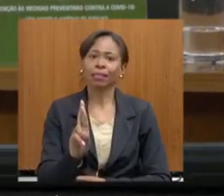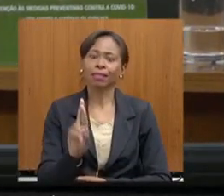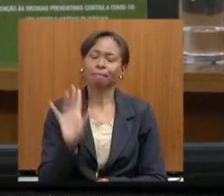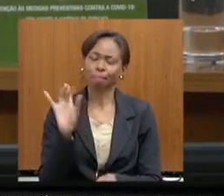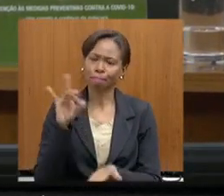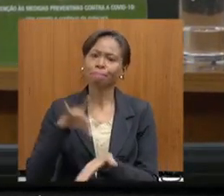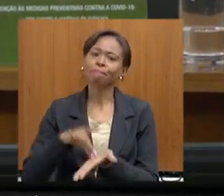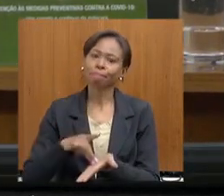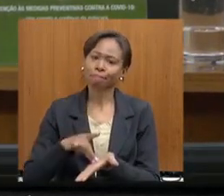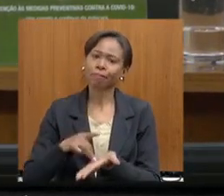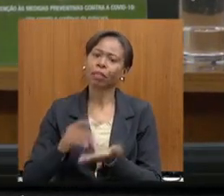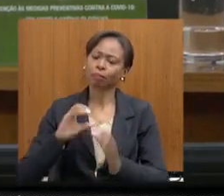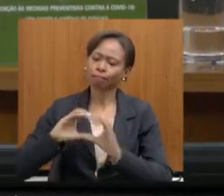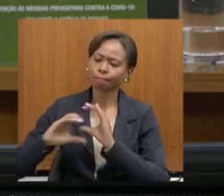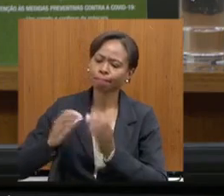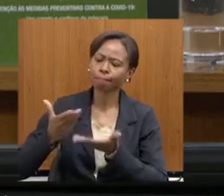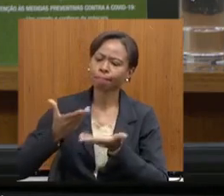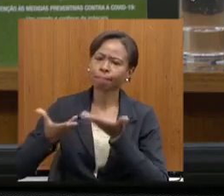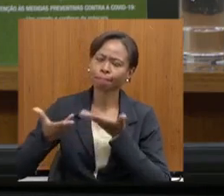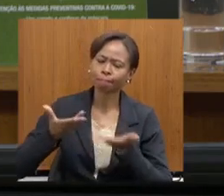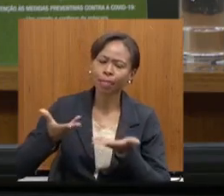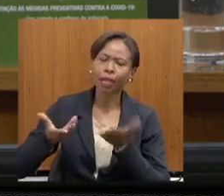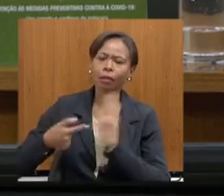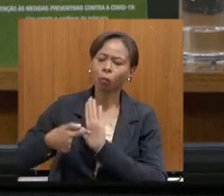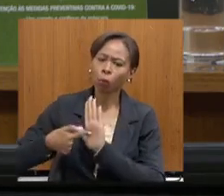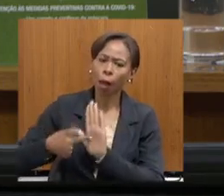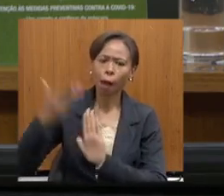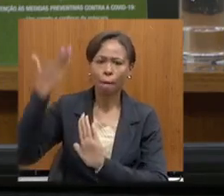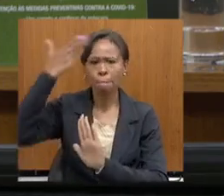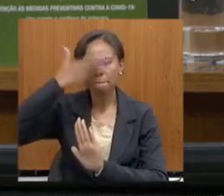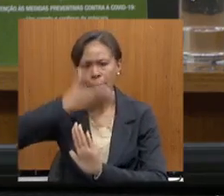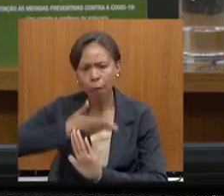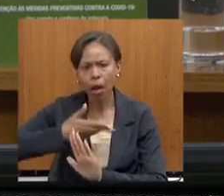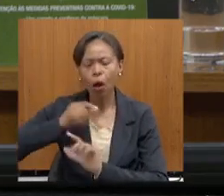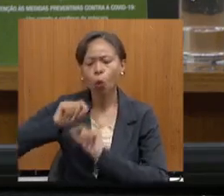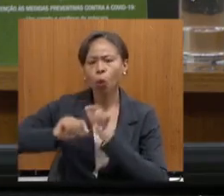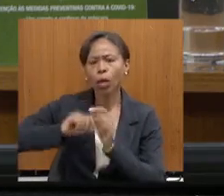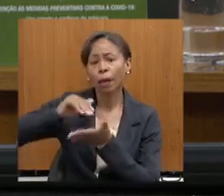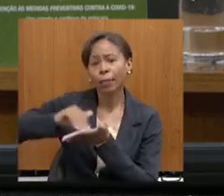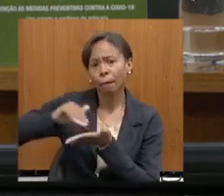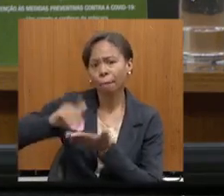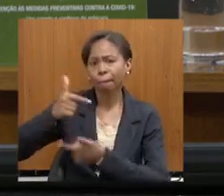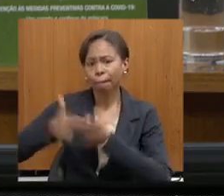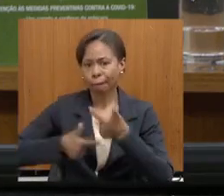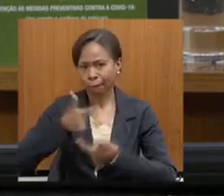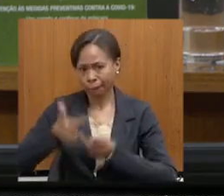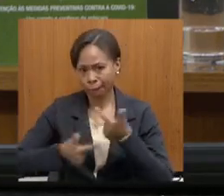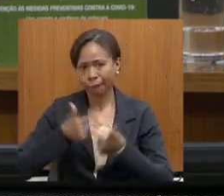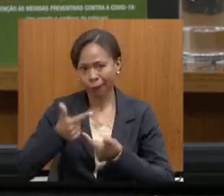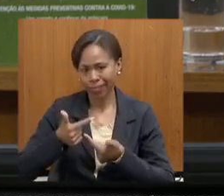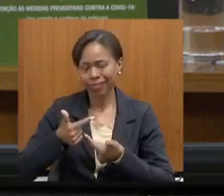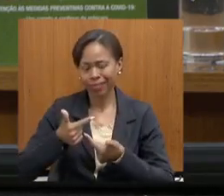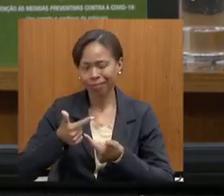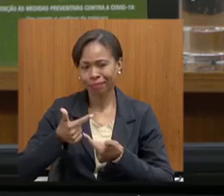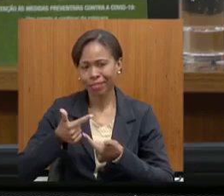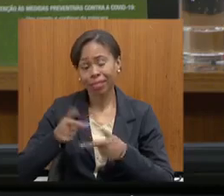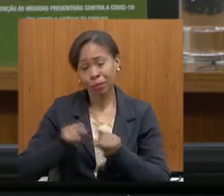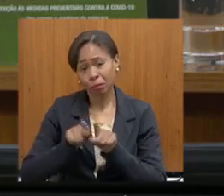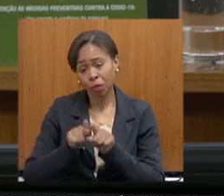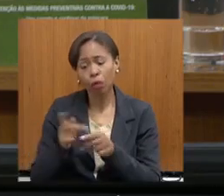para poder prestar essa conta mostrar o que a gente tem feito e obviamente escutá-los e poder